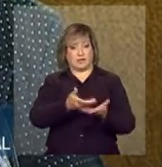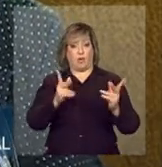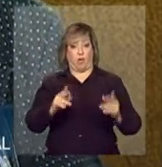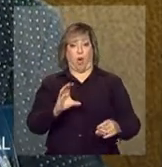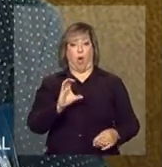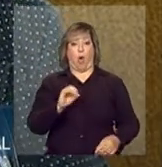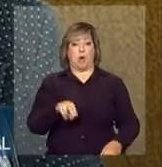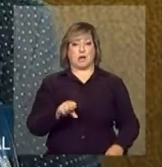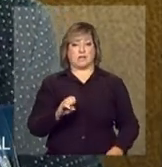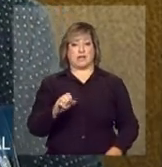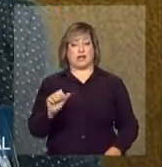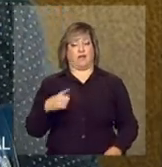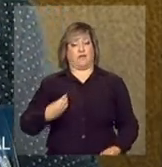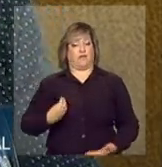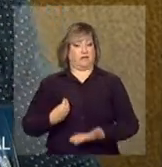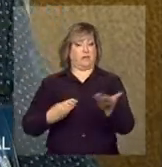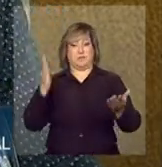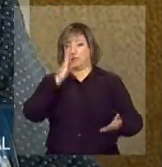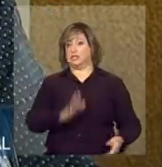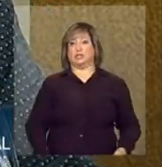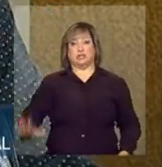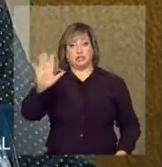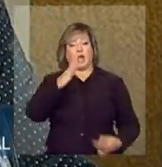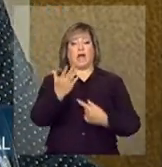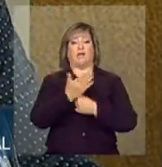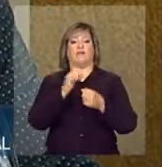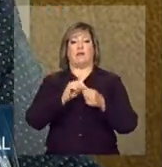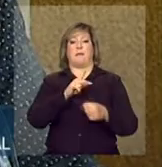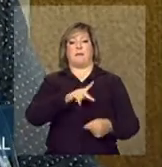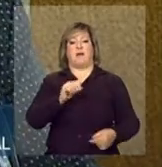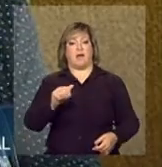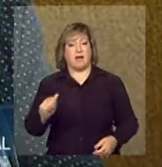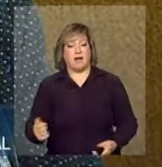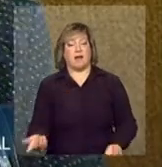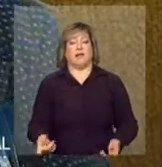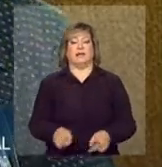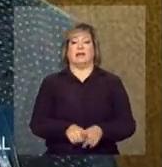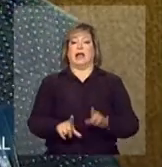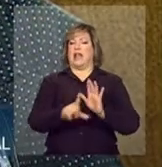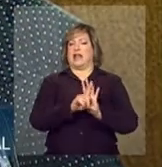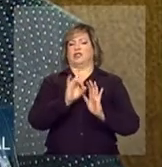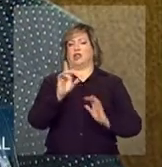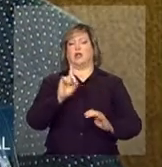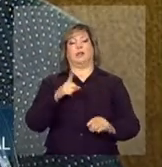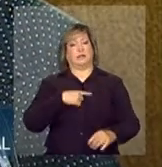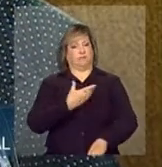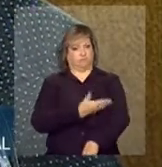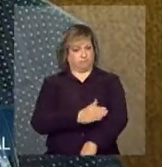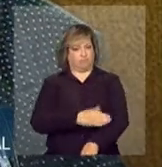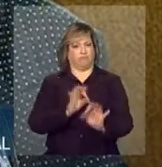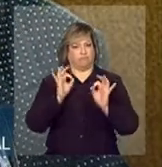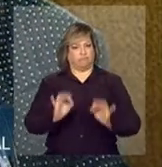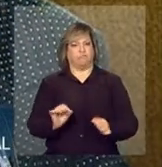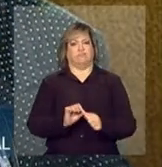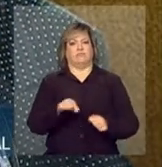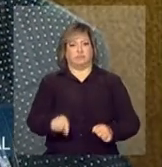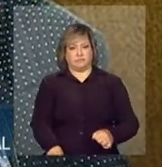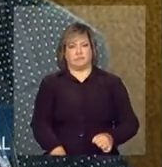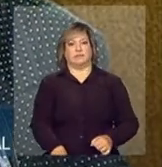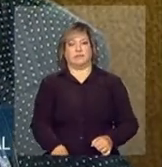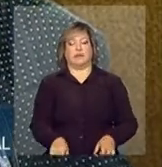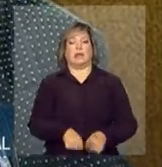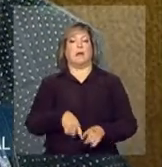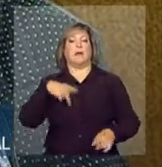conselho funcionando a nível nacional, que nos ajudou a construir o PAA, não só na lei, mas na prática, que nos ajudou a construir a política